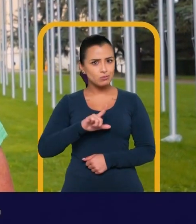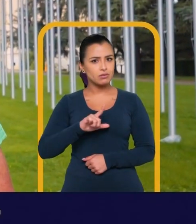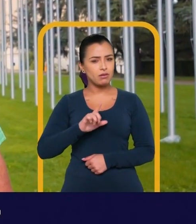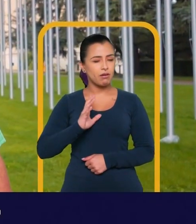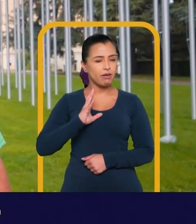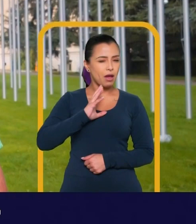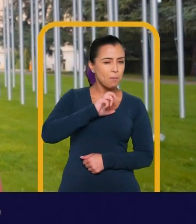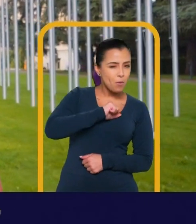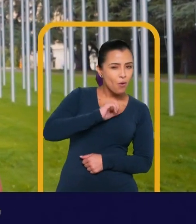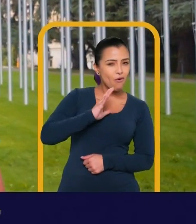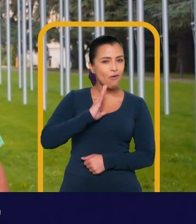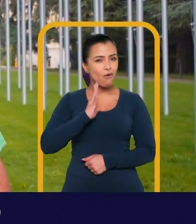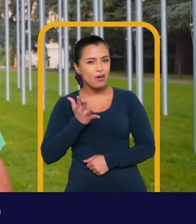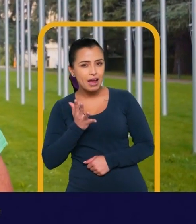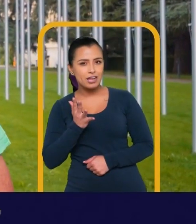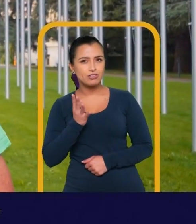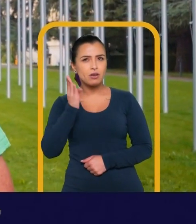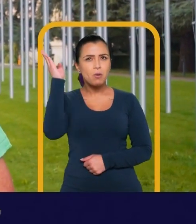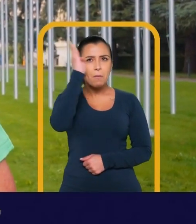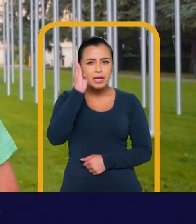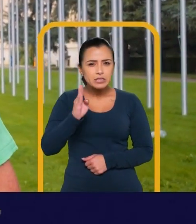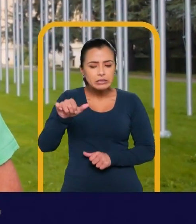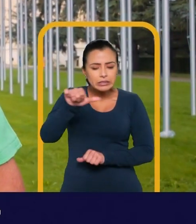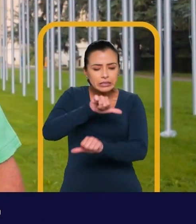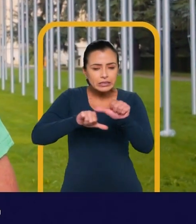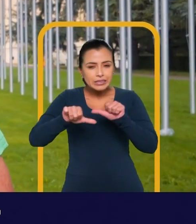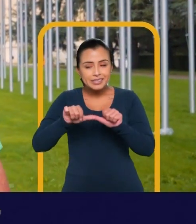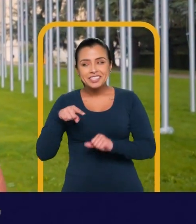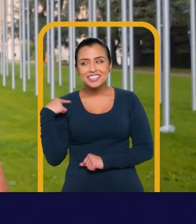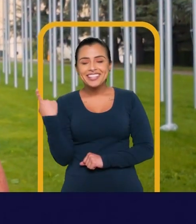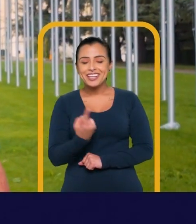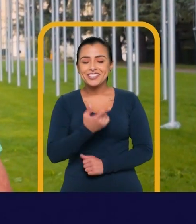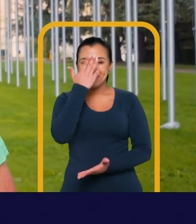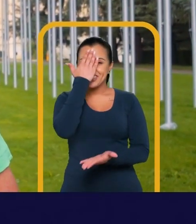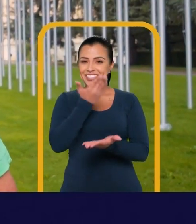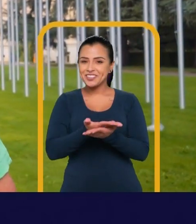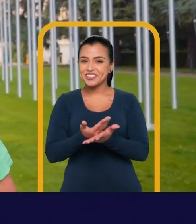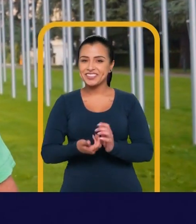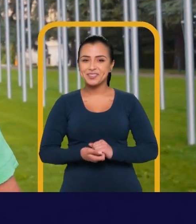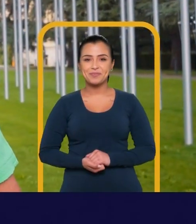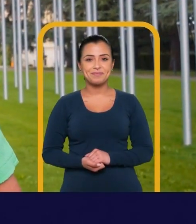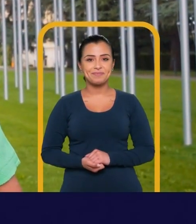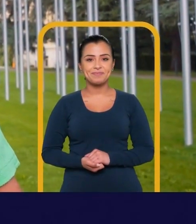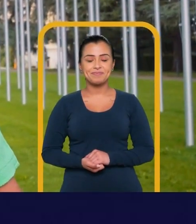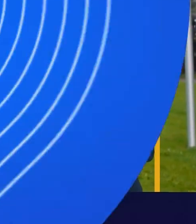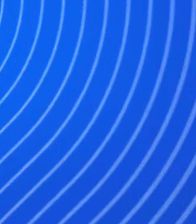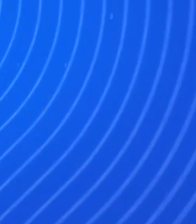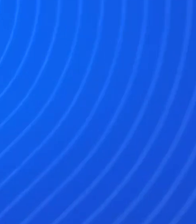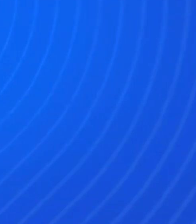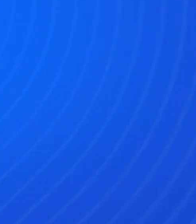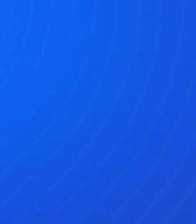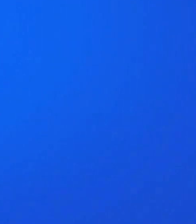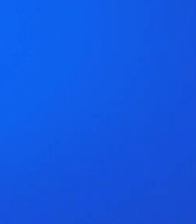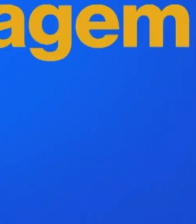unir e construir com amor e coragem o Brasil que a gente acredita.